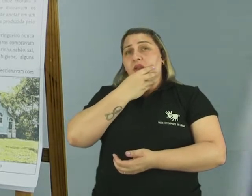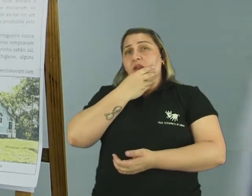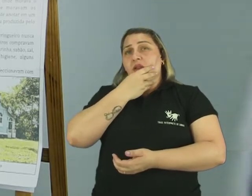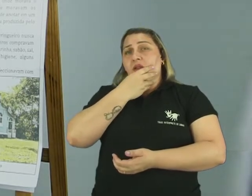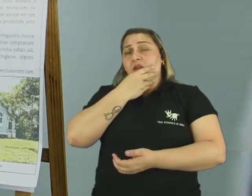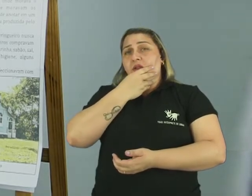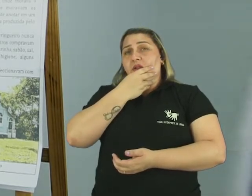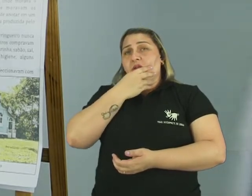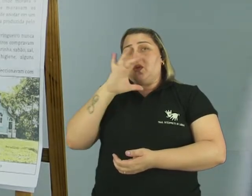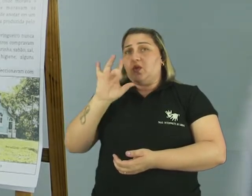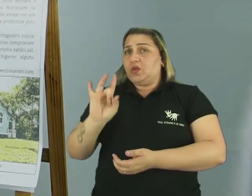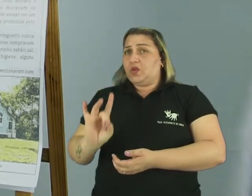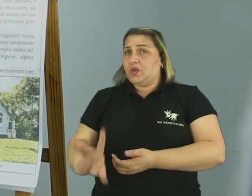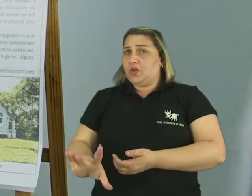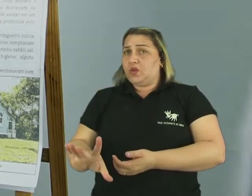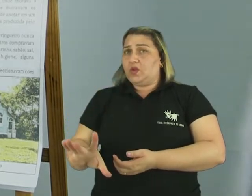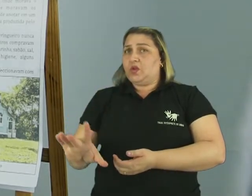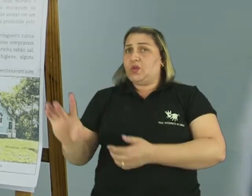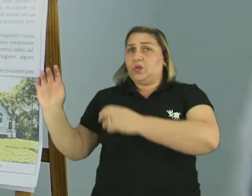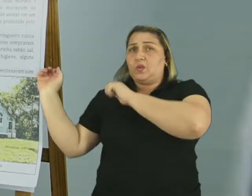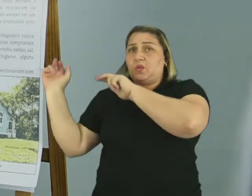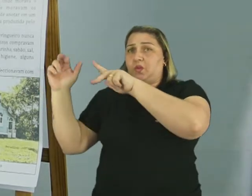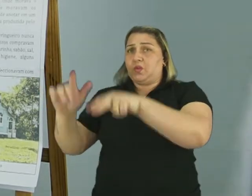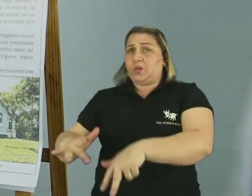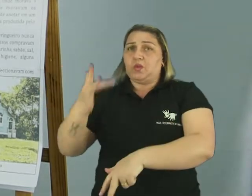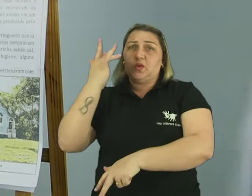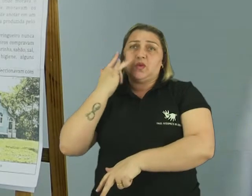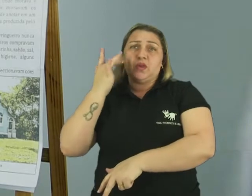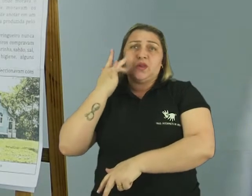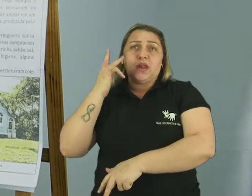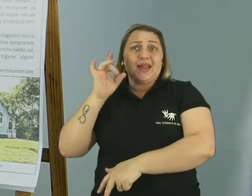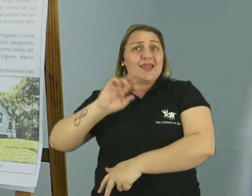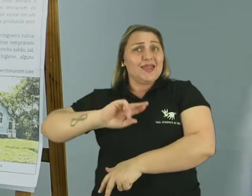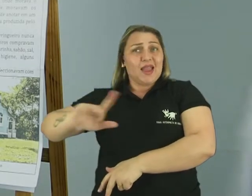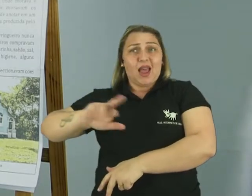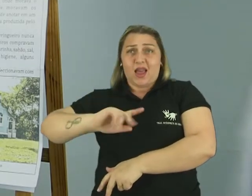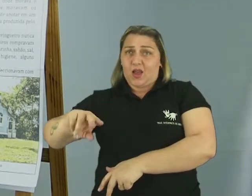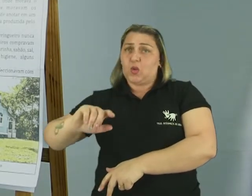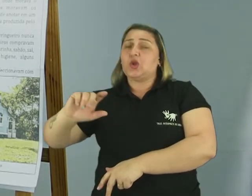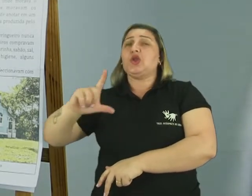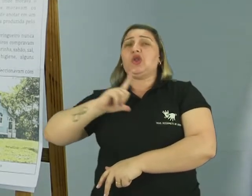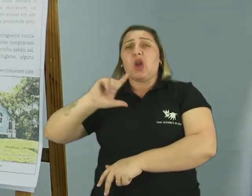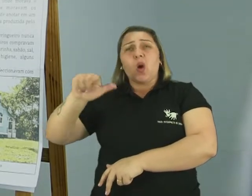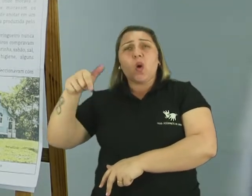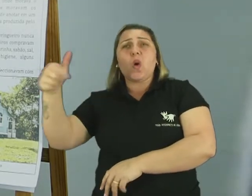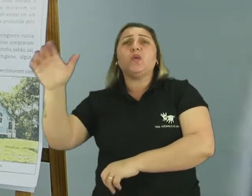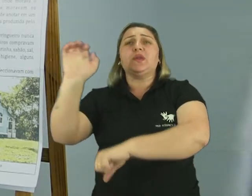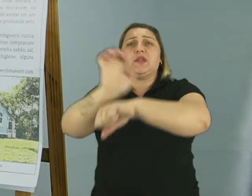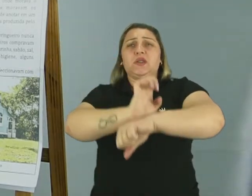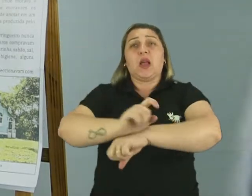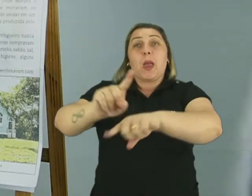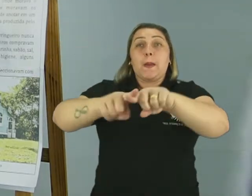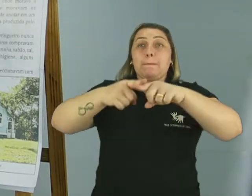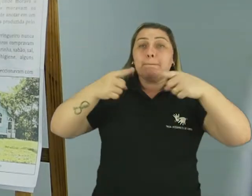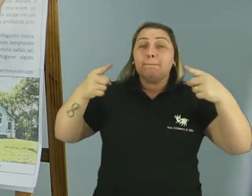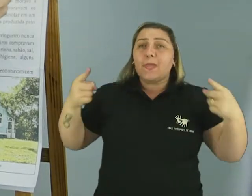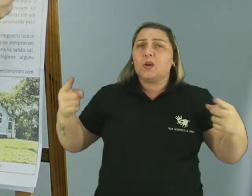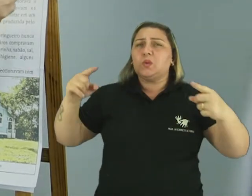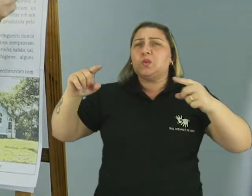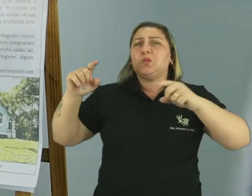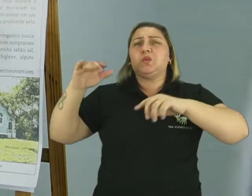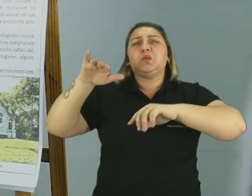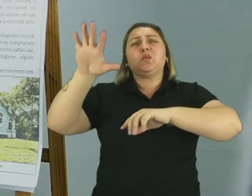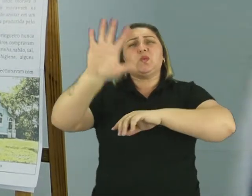arregimentados não somente do Ceará, vindos não somente do Ceará, mas de